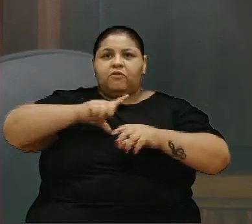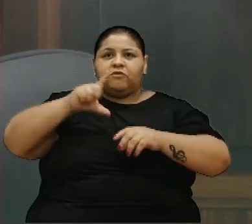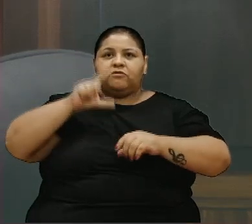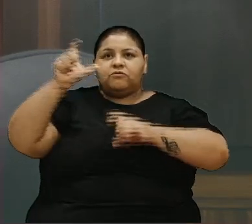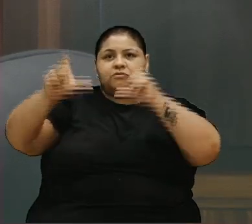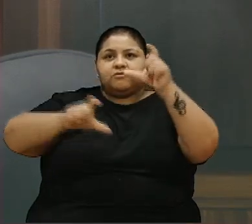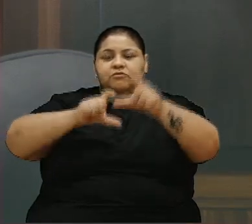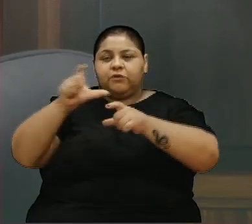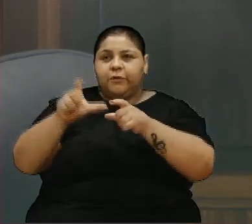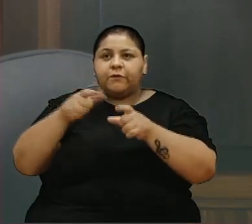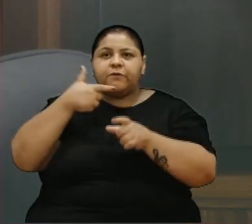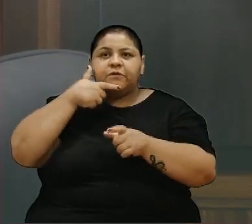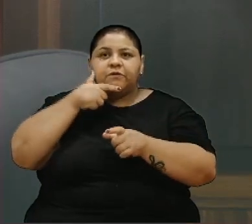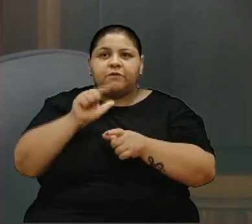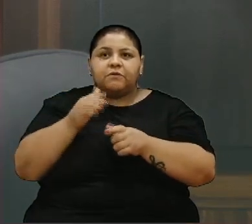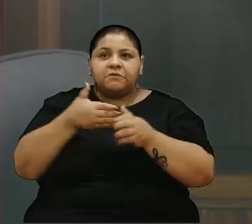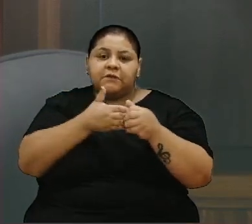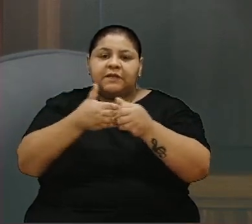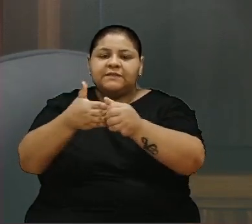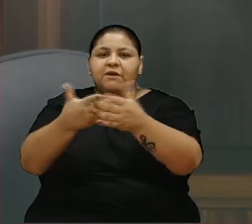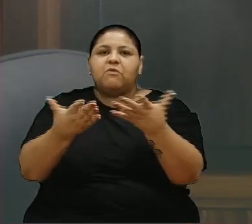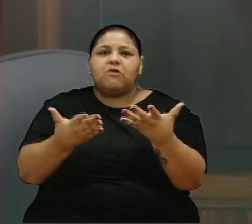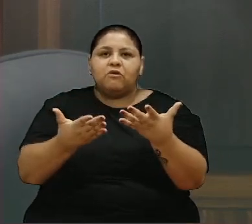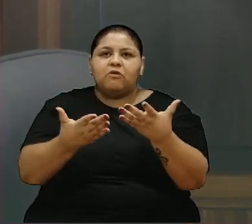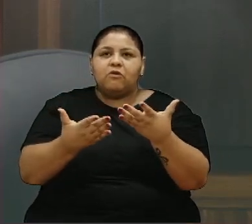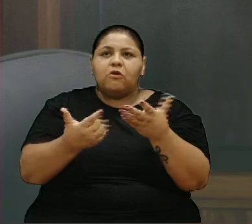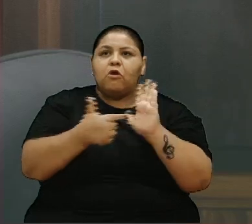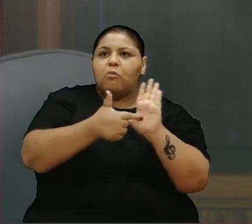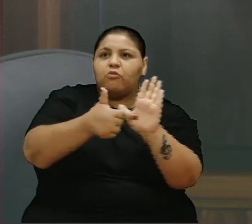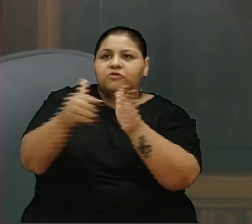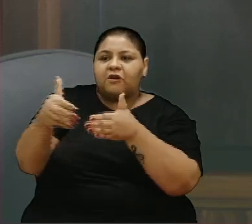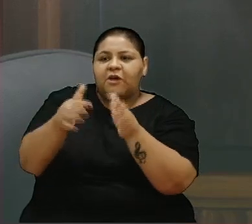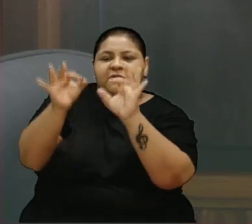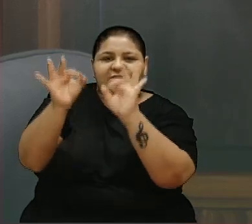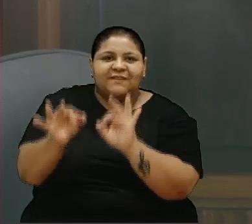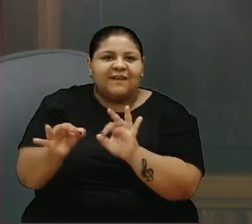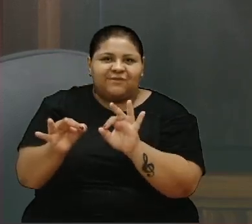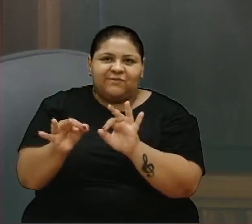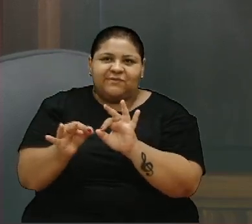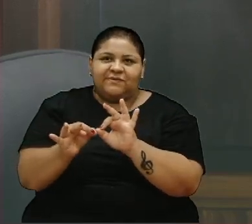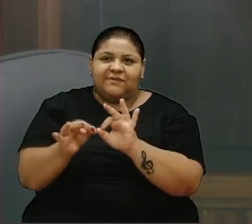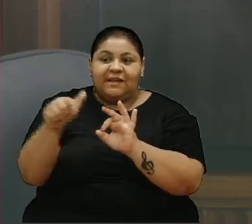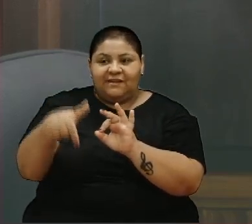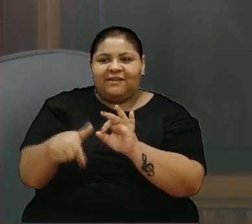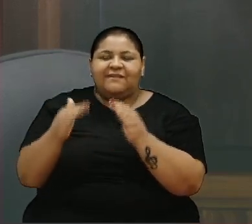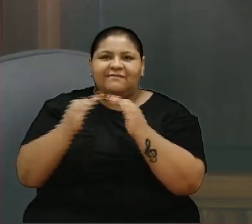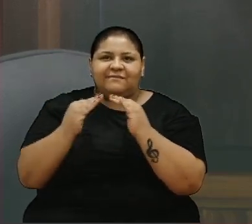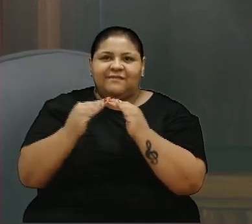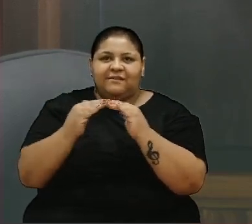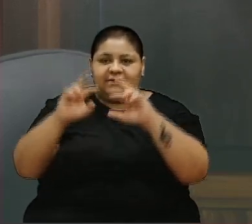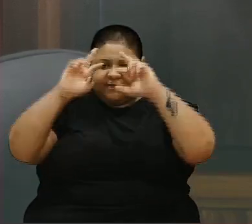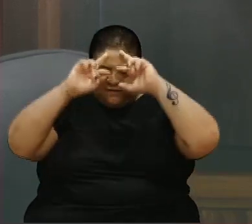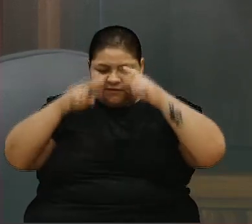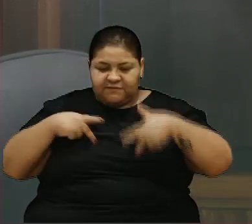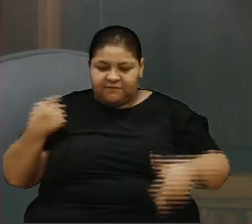pessoas que consigam nos dar esse suporte e mostrar os caminhos que já foram trilhados nessa casa? Então, reconhecer também a